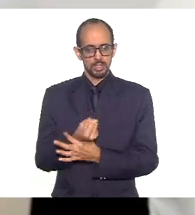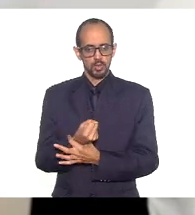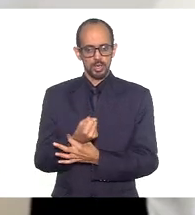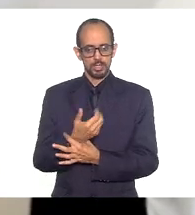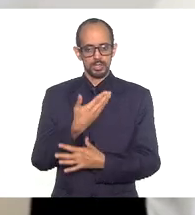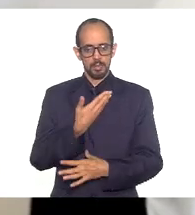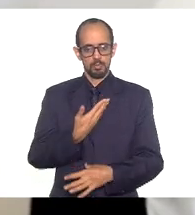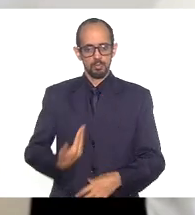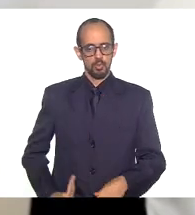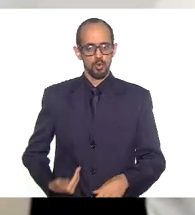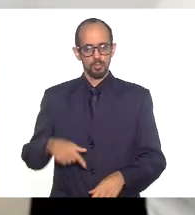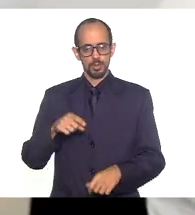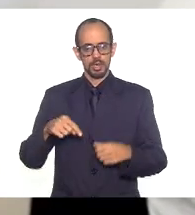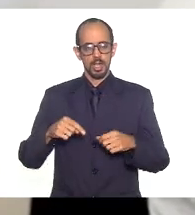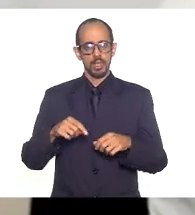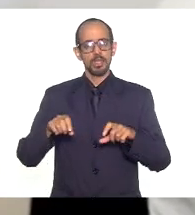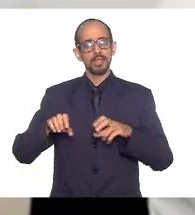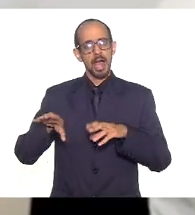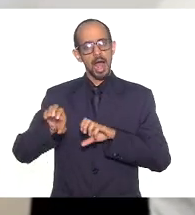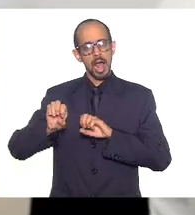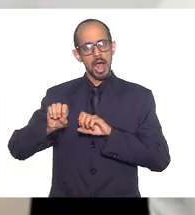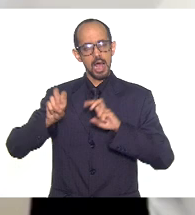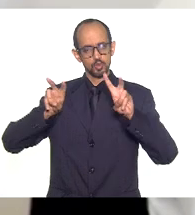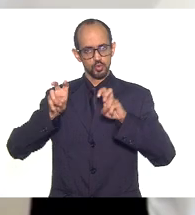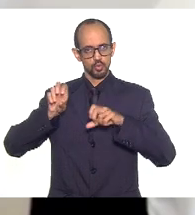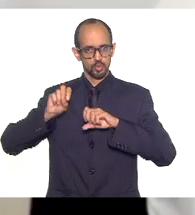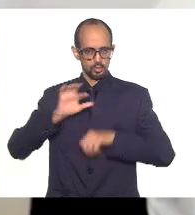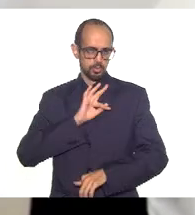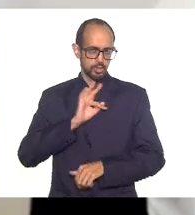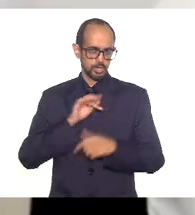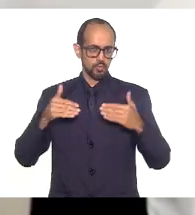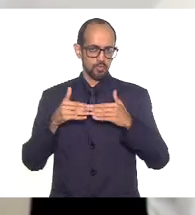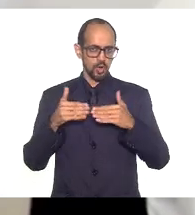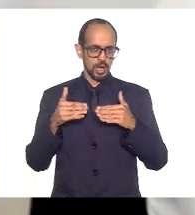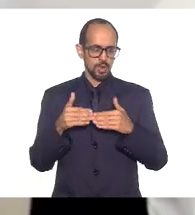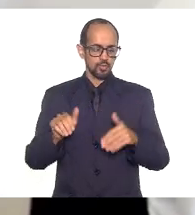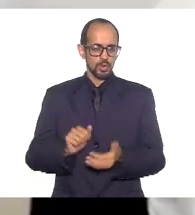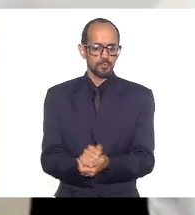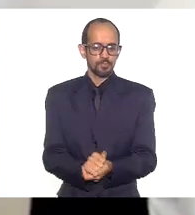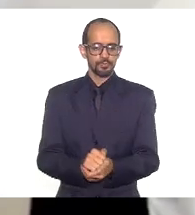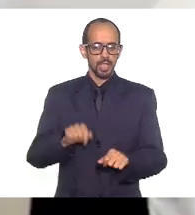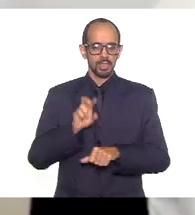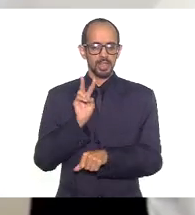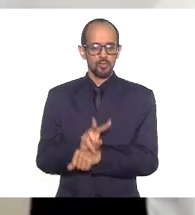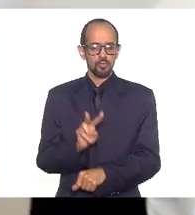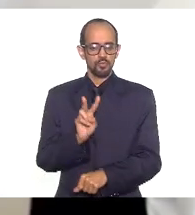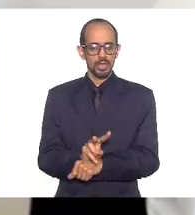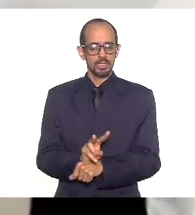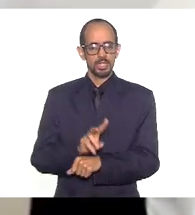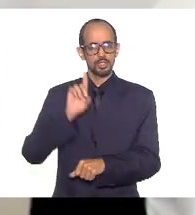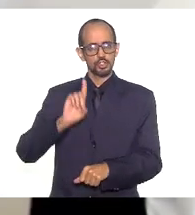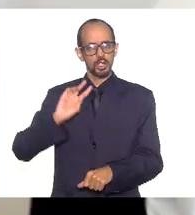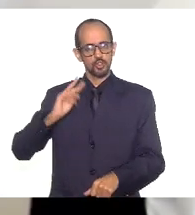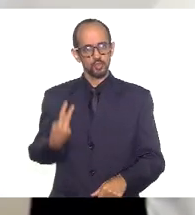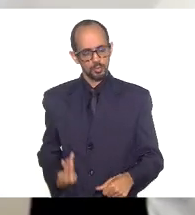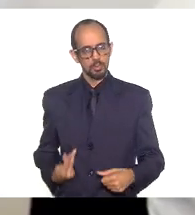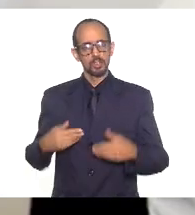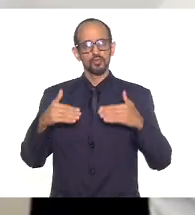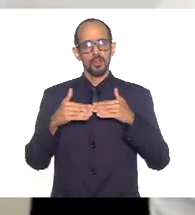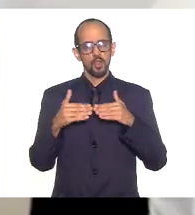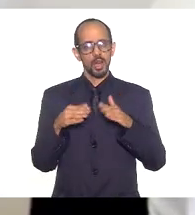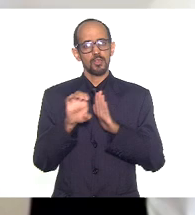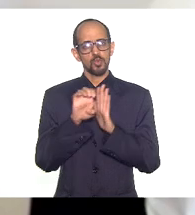Polícia, favorável. De servidores públicos, favorável com emendas. De defesa dos direitos humanos e cidadania, favorável